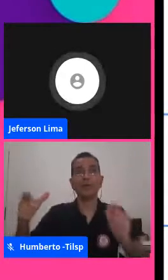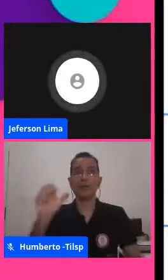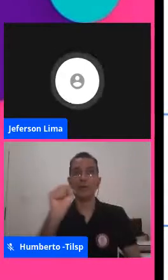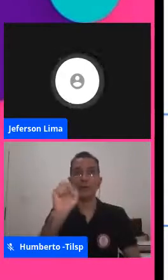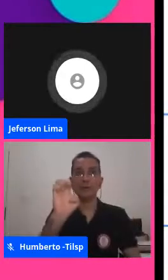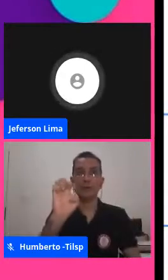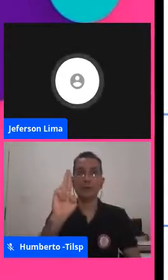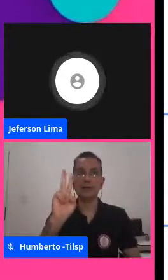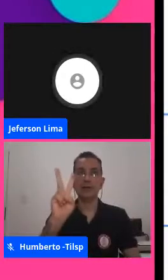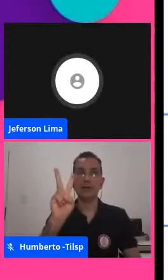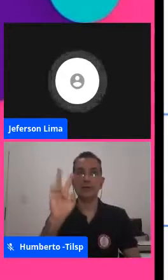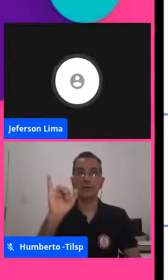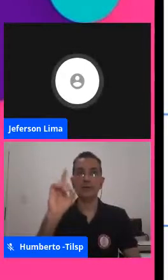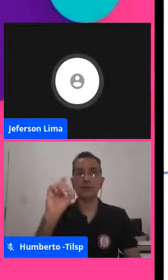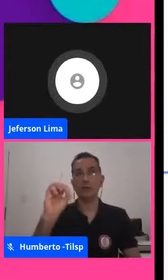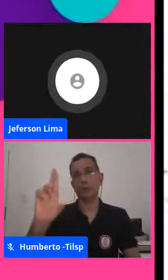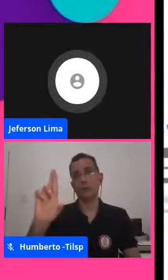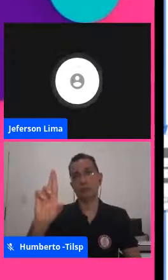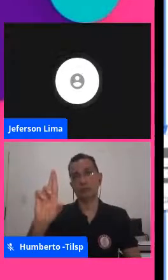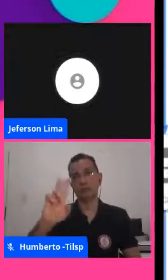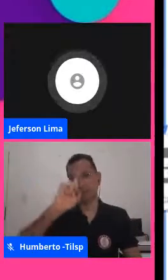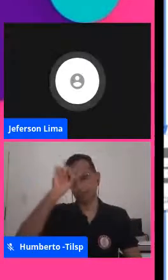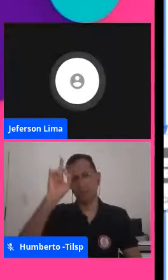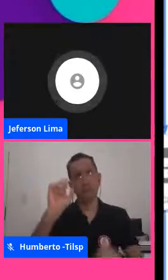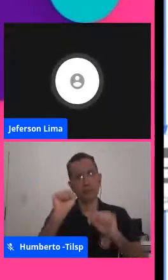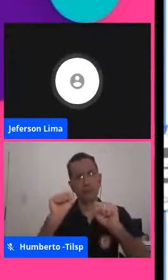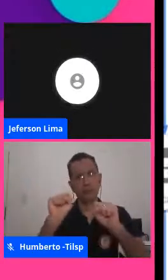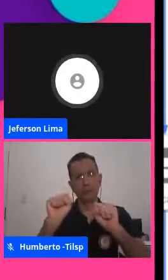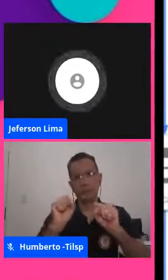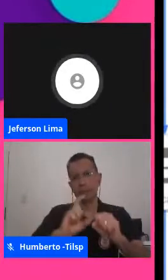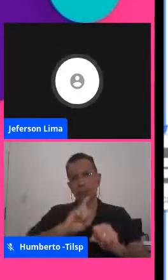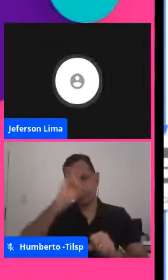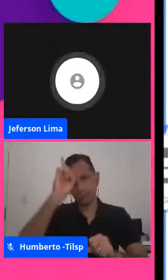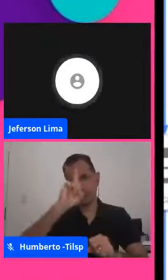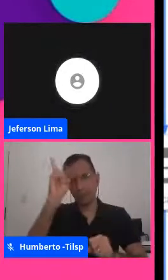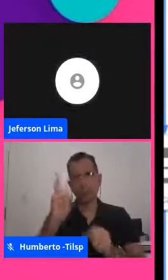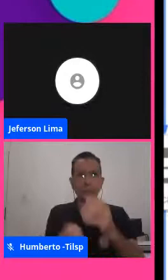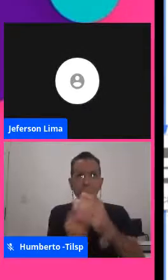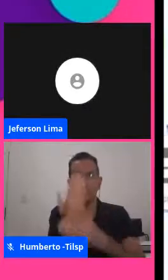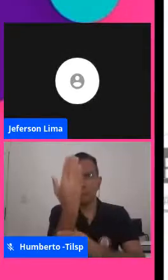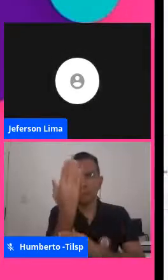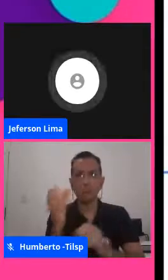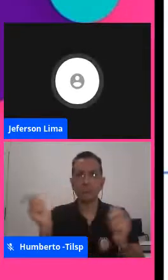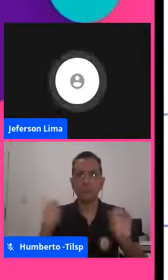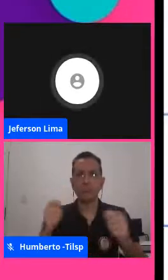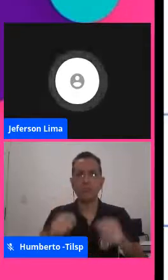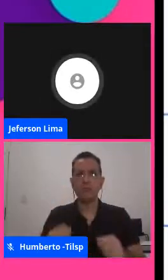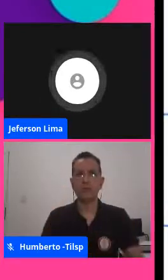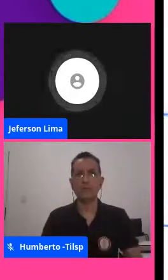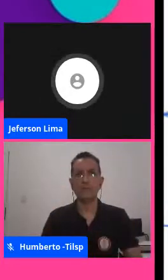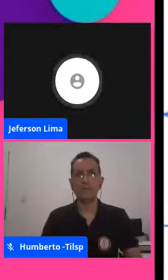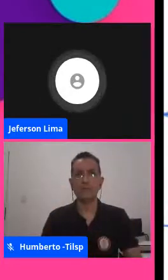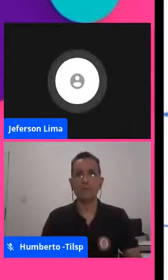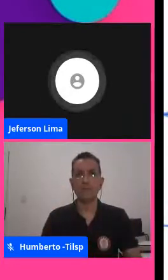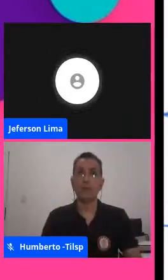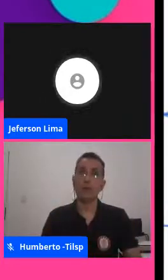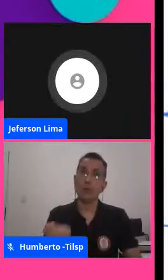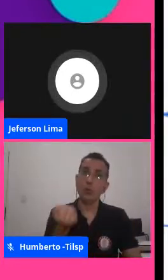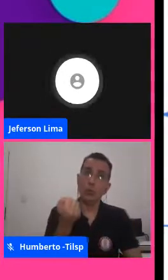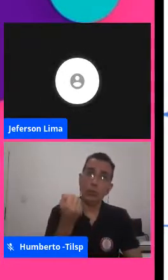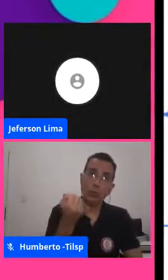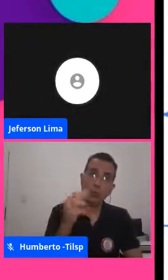eu posso fazer servidor? Pode. Você pode criar sua API toda utilizando o Cloud Functions. Mas você também pode utilizar, acessar os